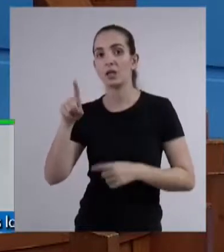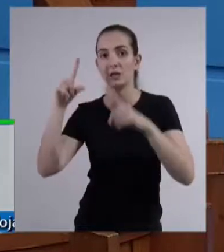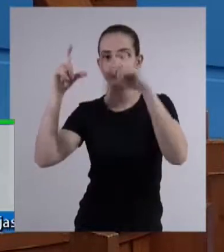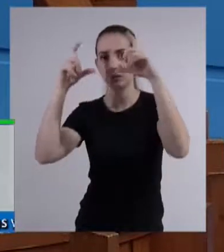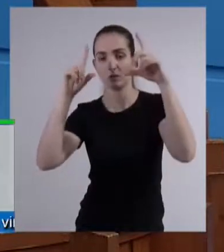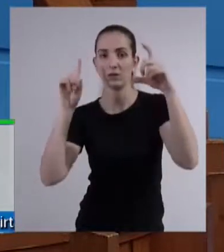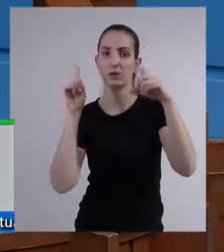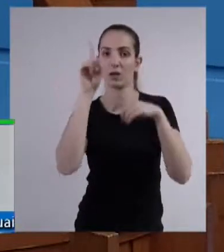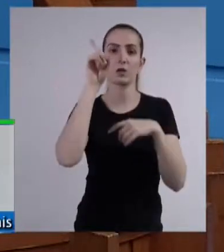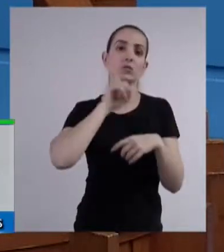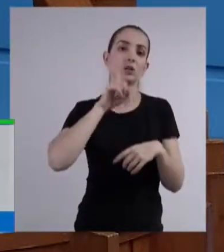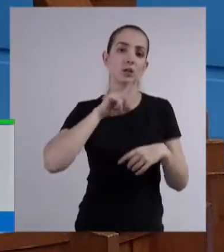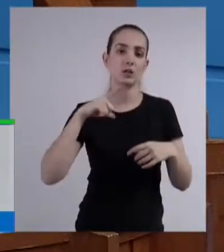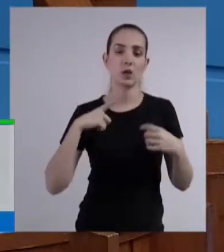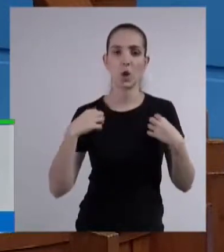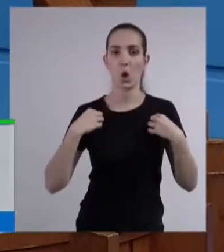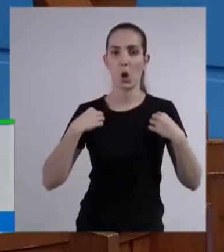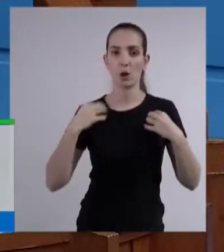fraque,